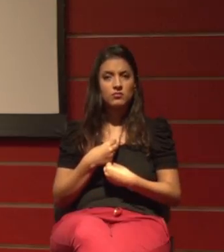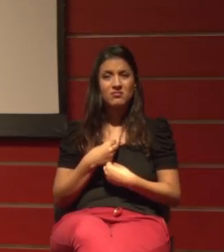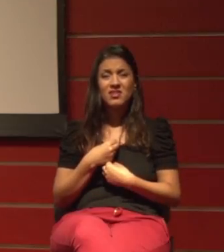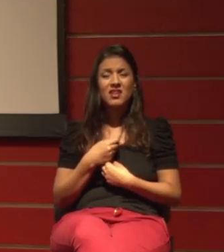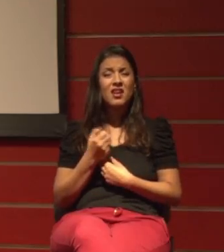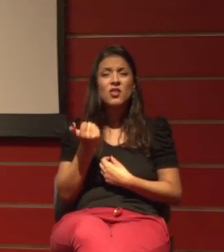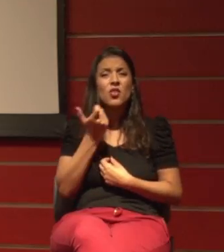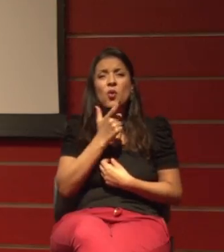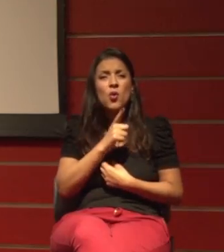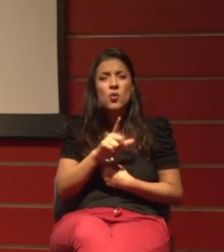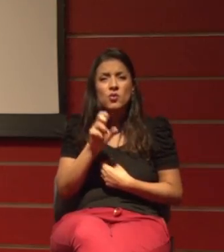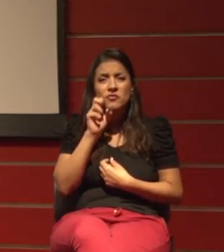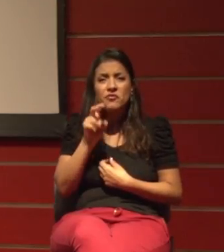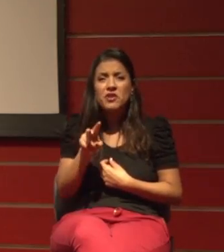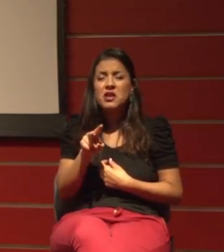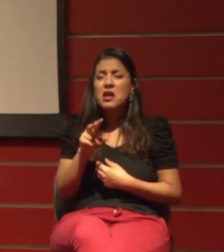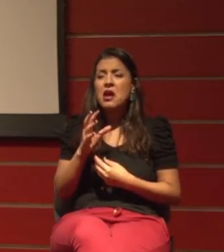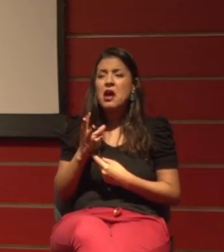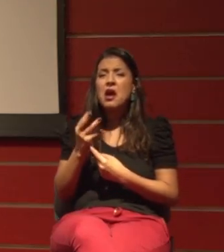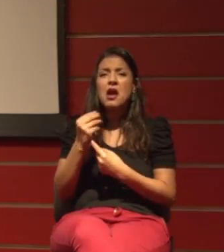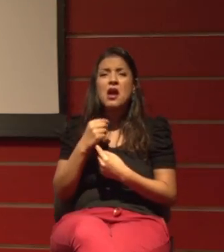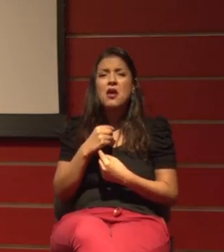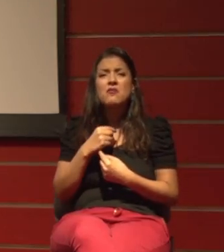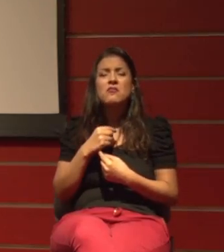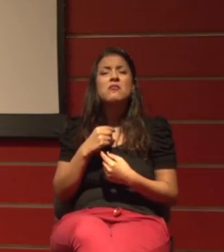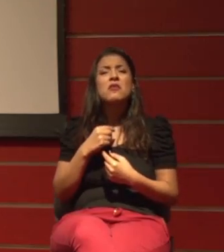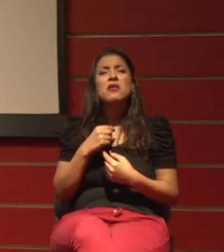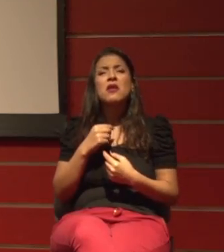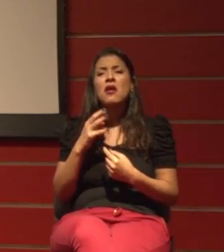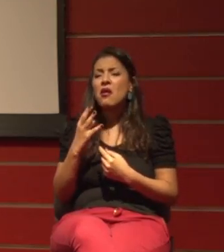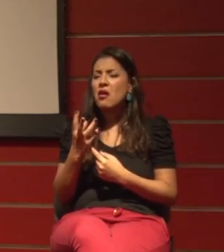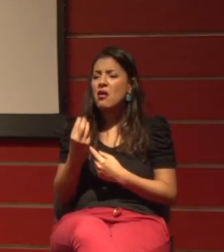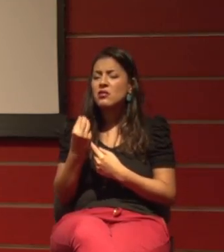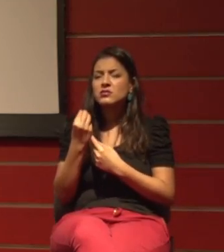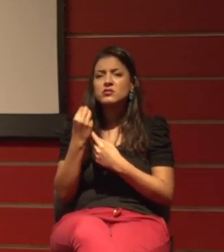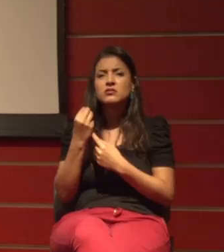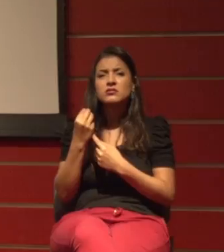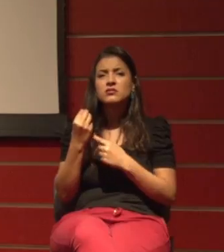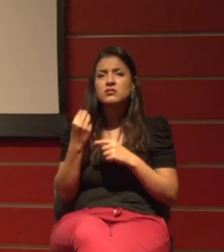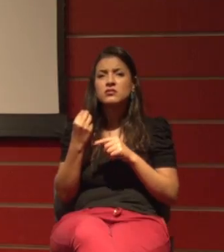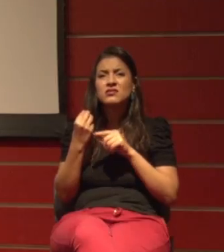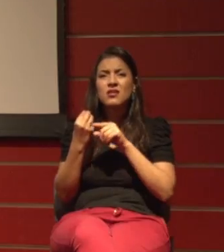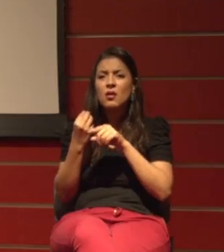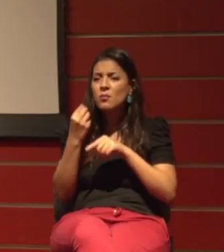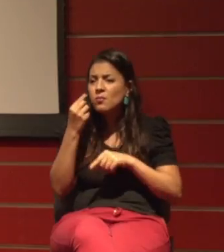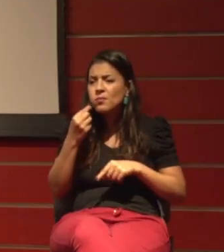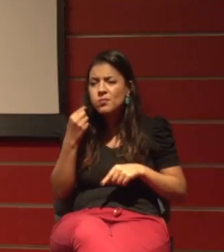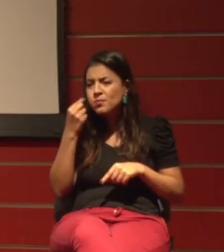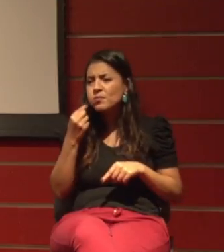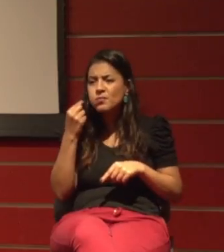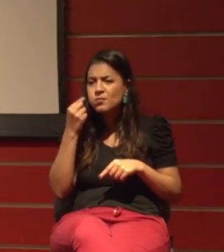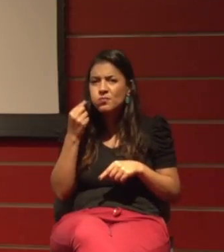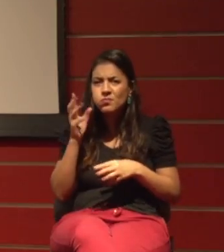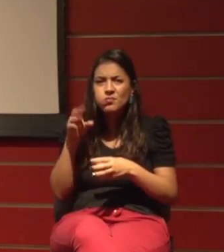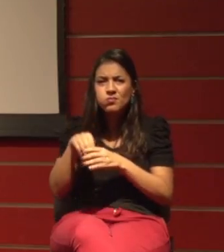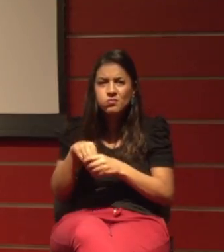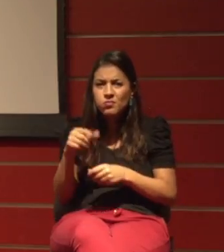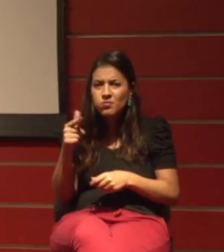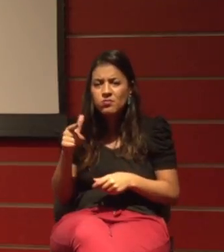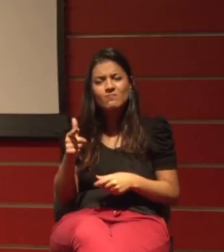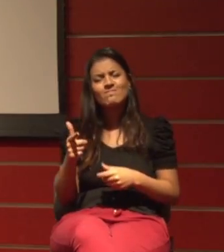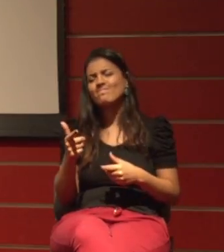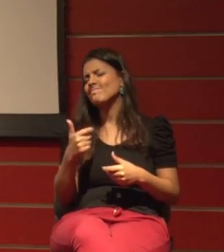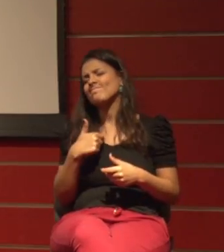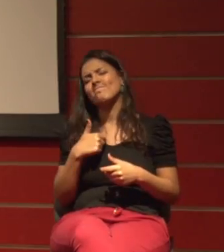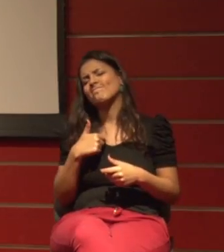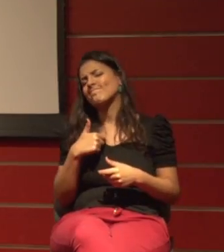seja não tenho absolutamente nada contra mas eu não consigo ver a uma arte que não seja política né um posicionamento que não